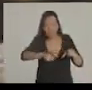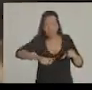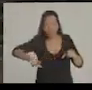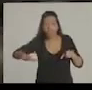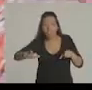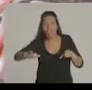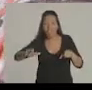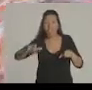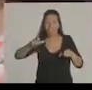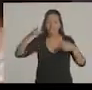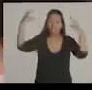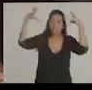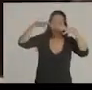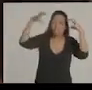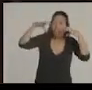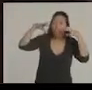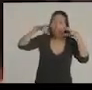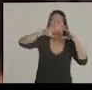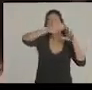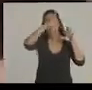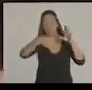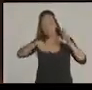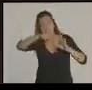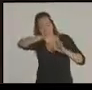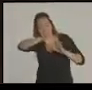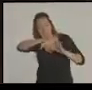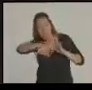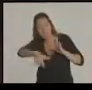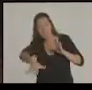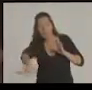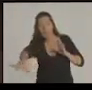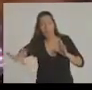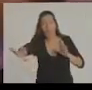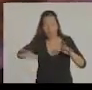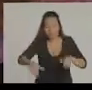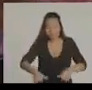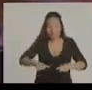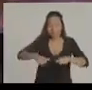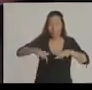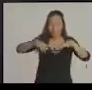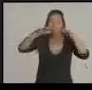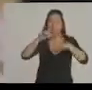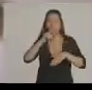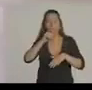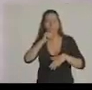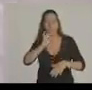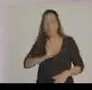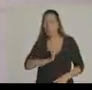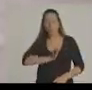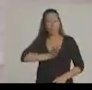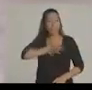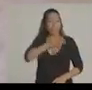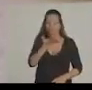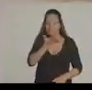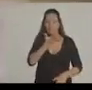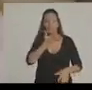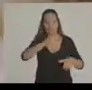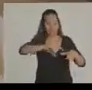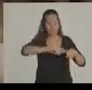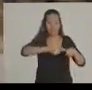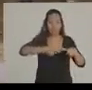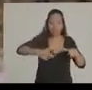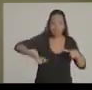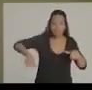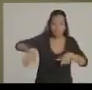vendo? Quando chove, desce água daquele morro, ó, vem, aí inunda isso aqui tudinho, ó. Cai ali naquelas valas, céu aberto,